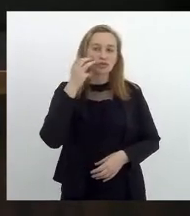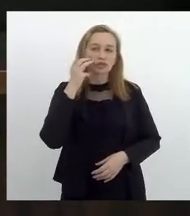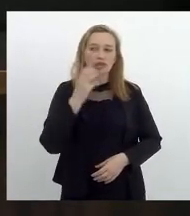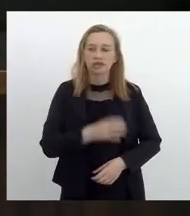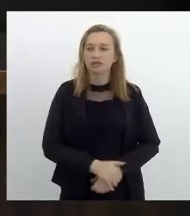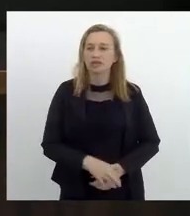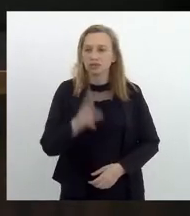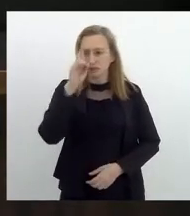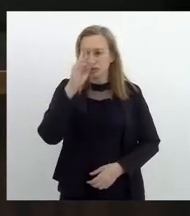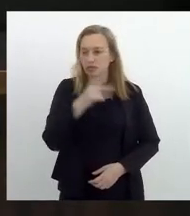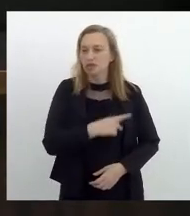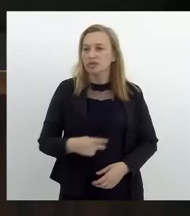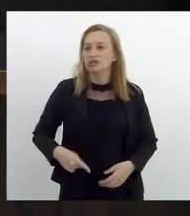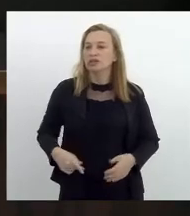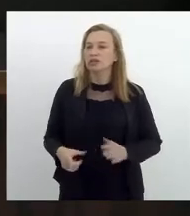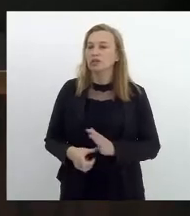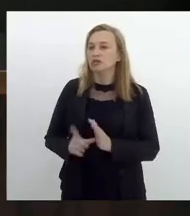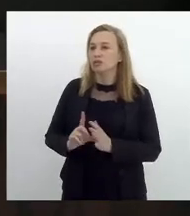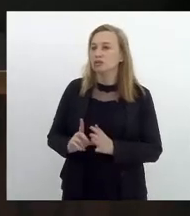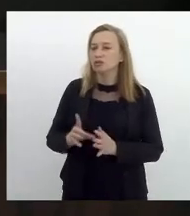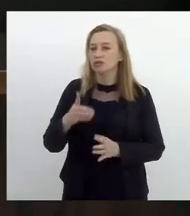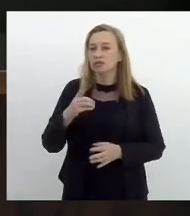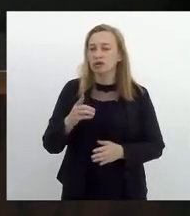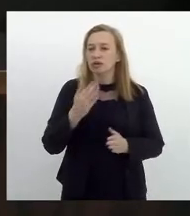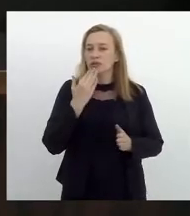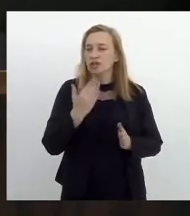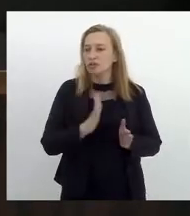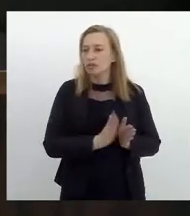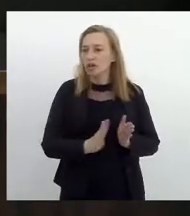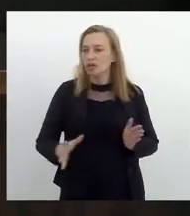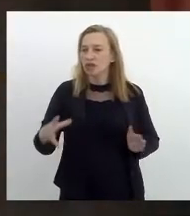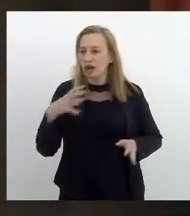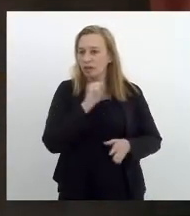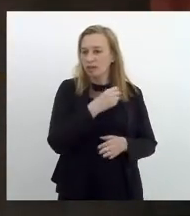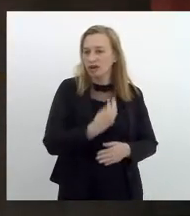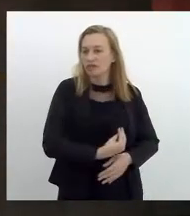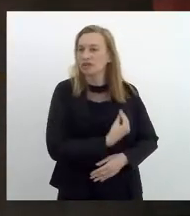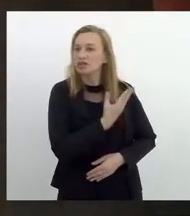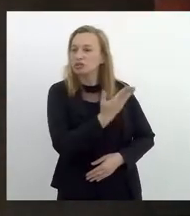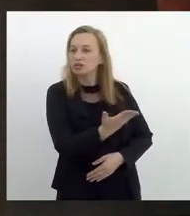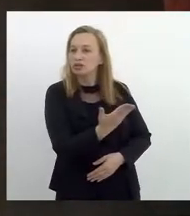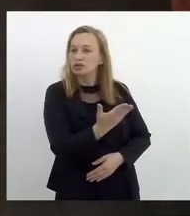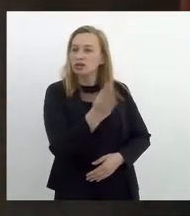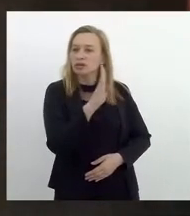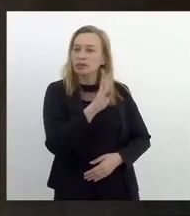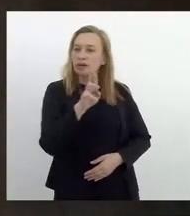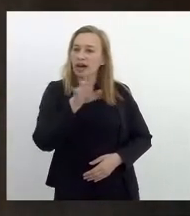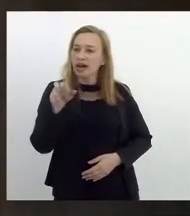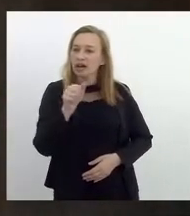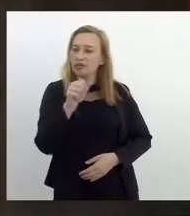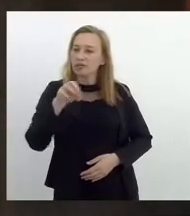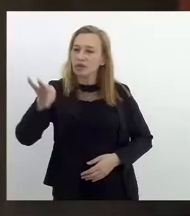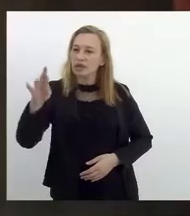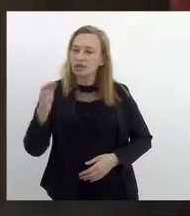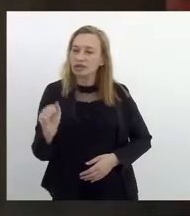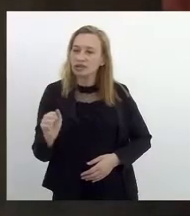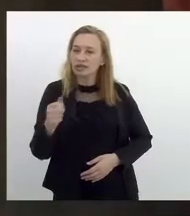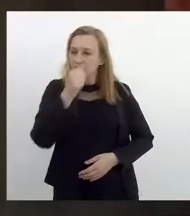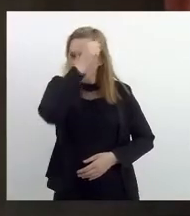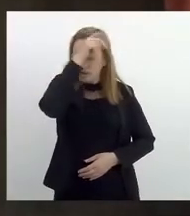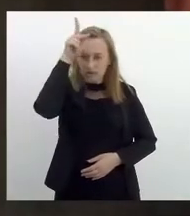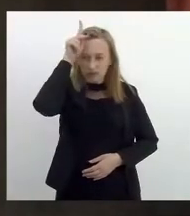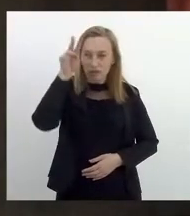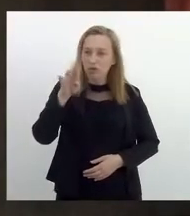Presidente, enquanto o deputado Valdec não chega, só pela ordem, destacar aqui a presença do Barra Mansa representada com o prefeito Rodrigo W